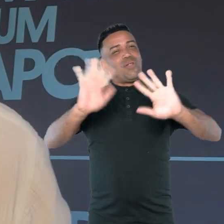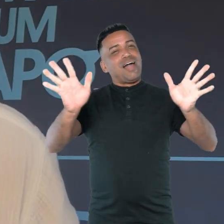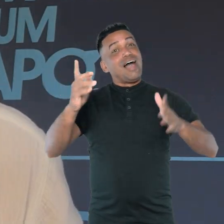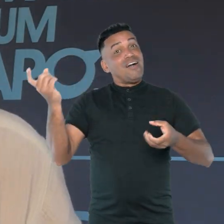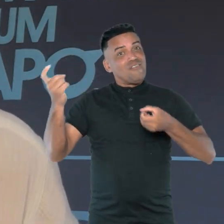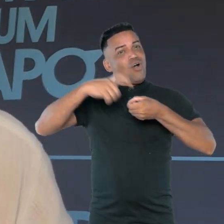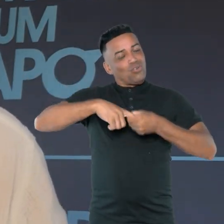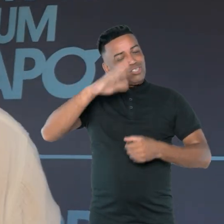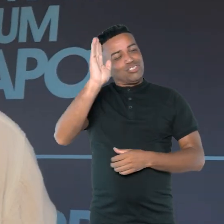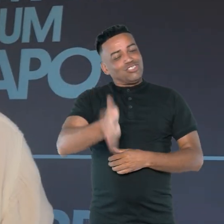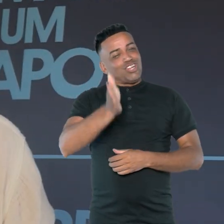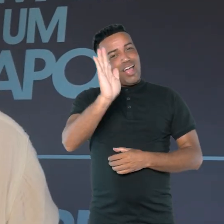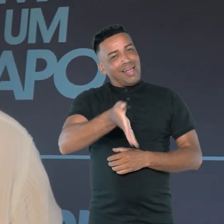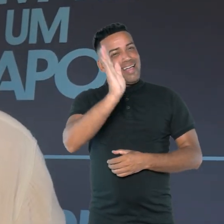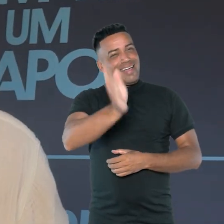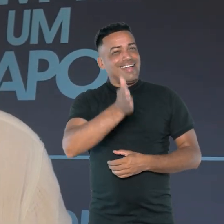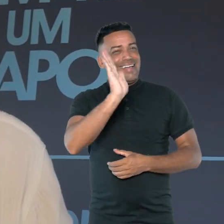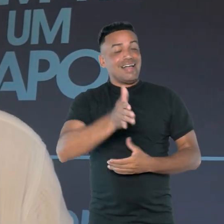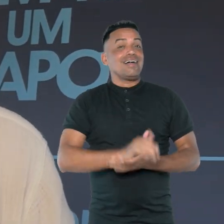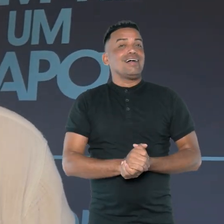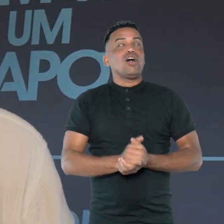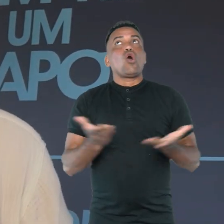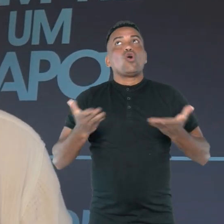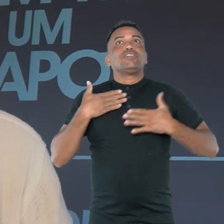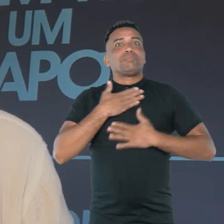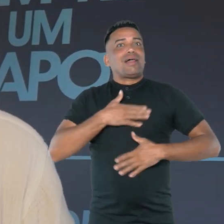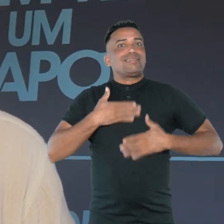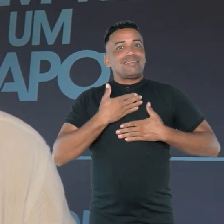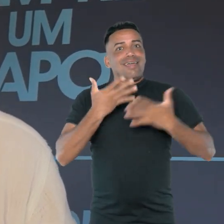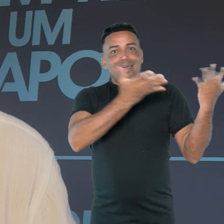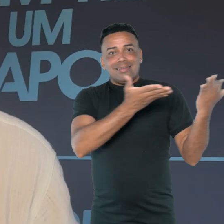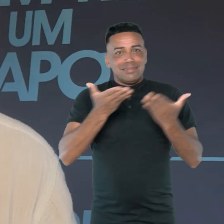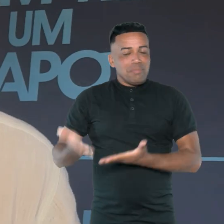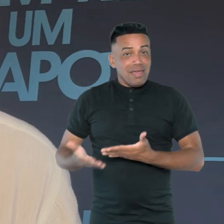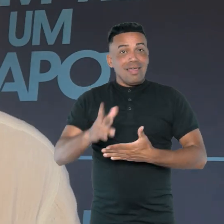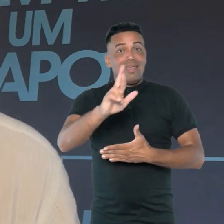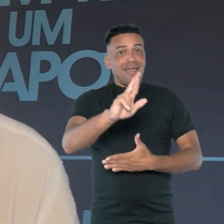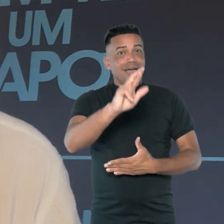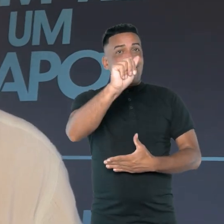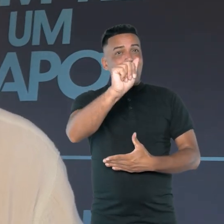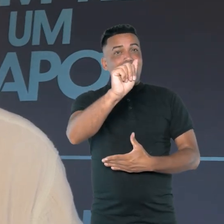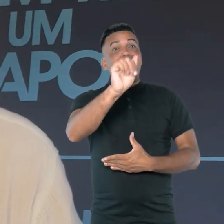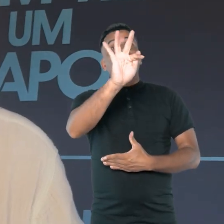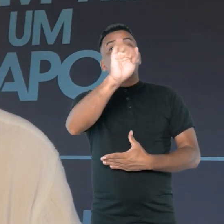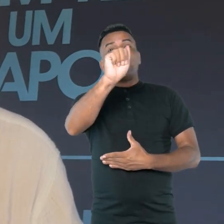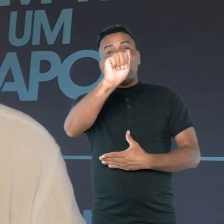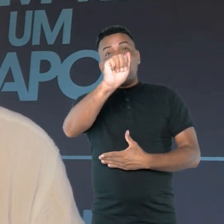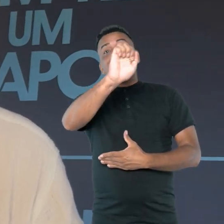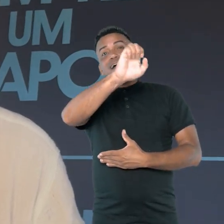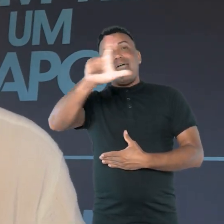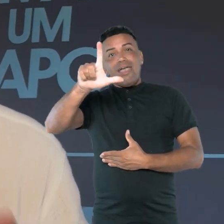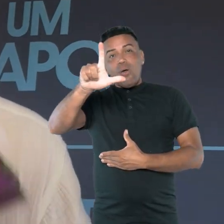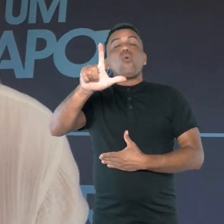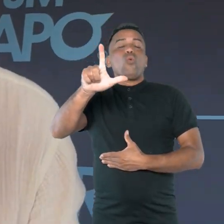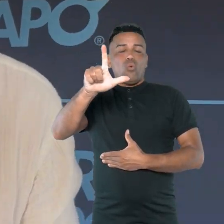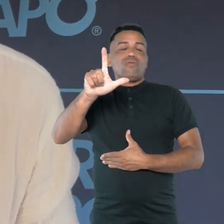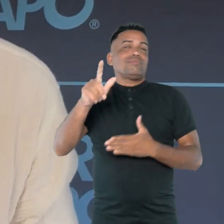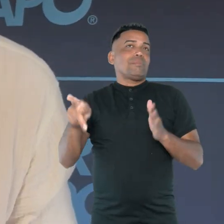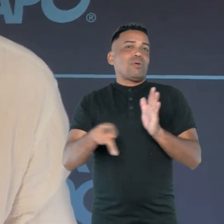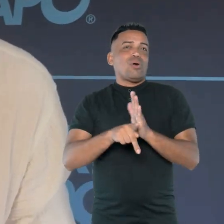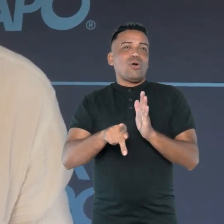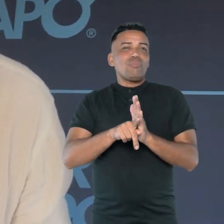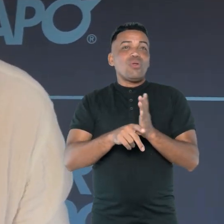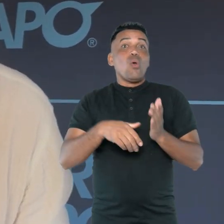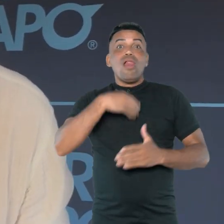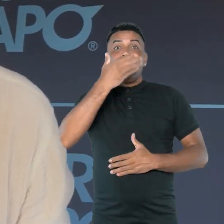Olá, estamos de volta e hoje com o prazer de receber o Rafael Oliveira, autor, entre outros, de